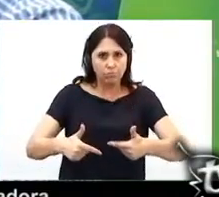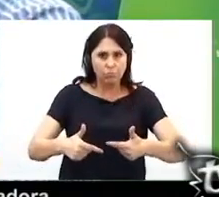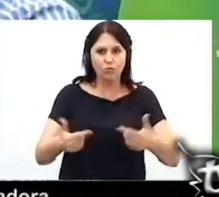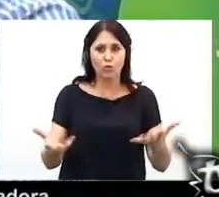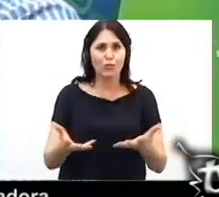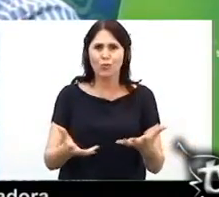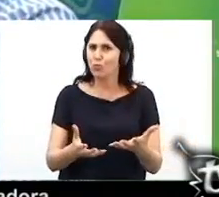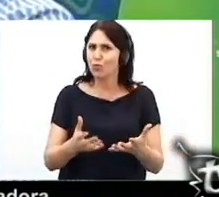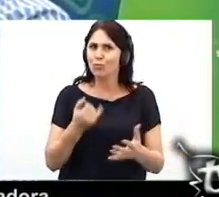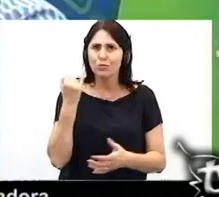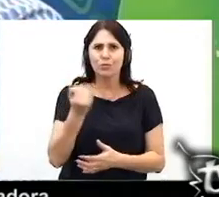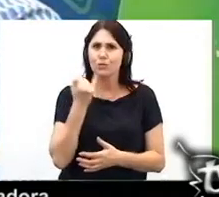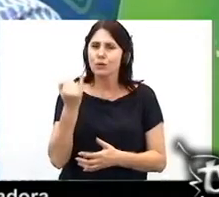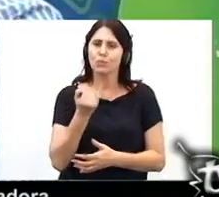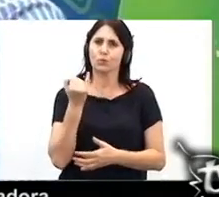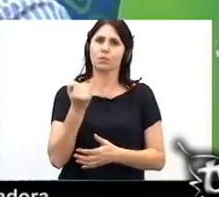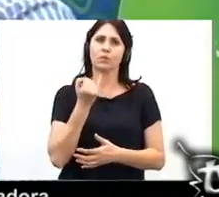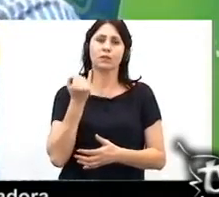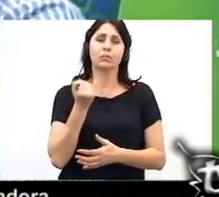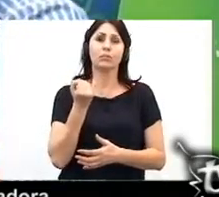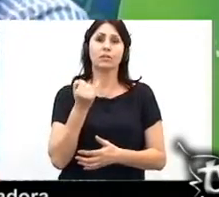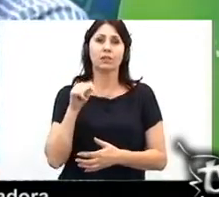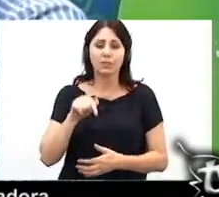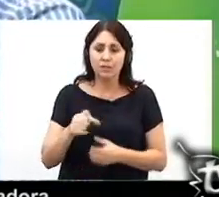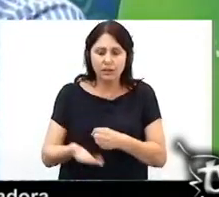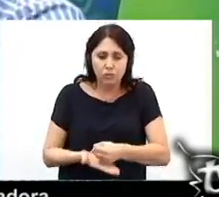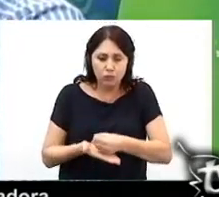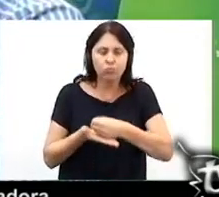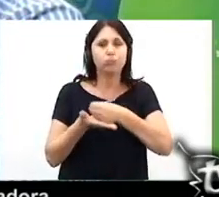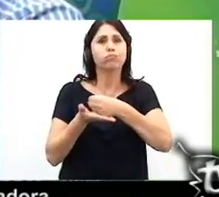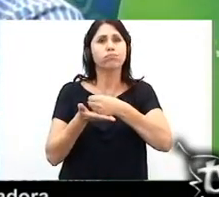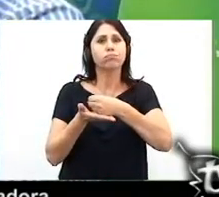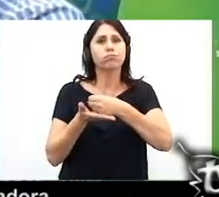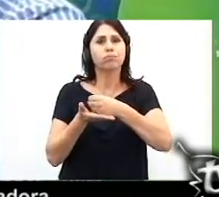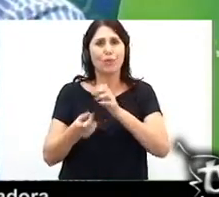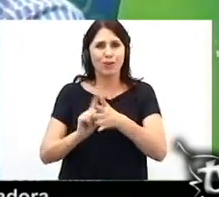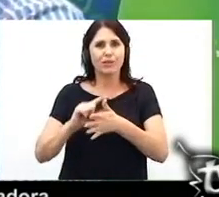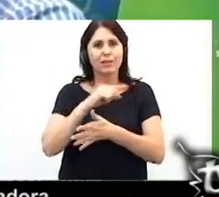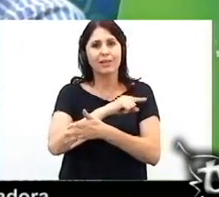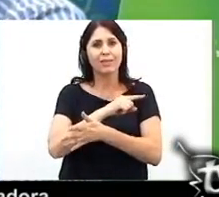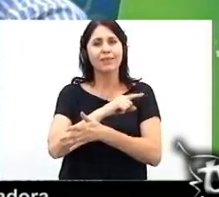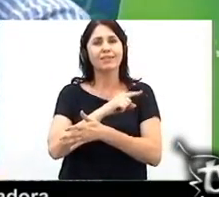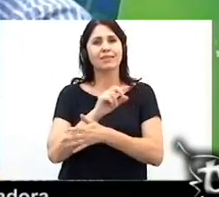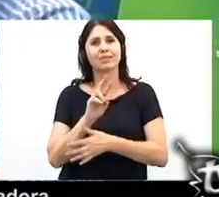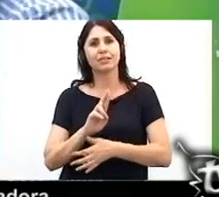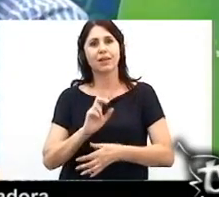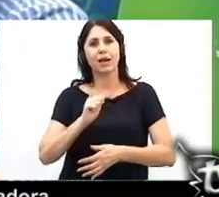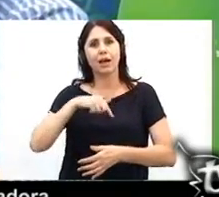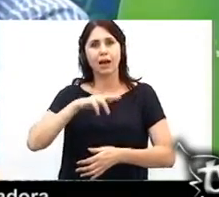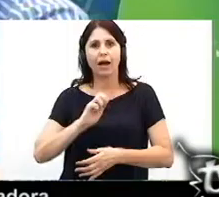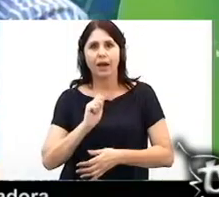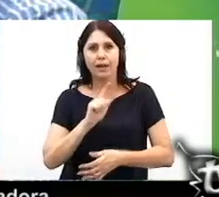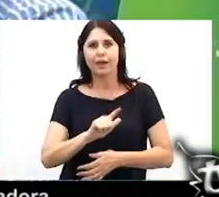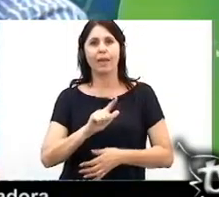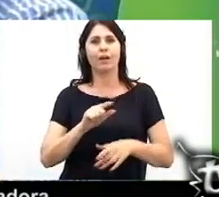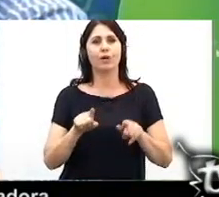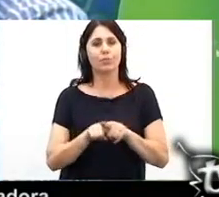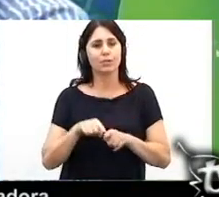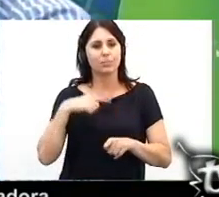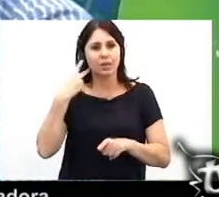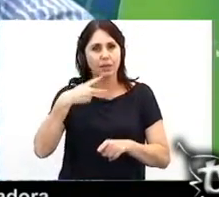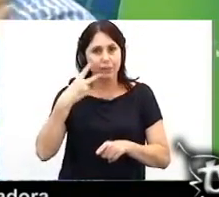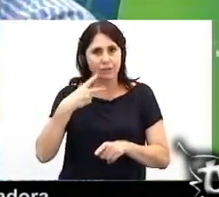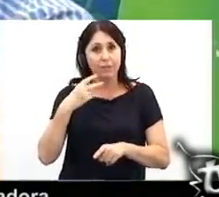diversas iniciativas que nós temos com relação à nossa cidade com o tema da mobilidade urbana. Ou seja, nós